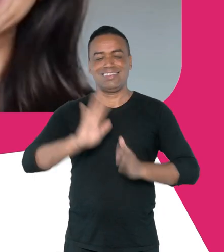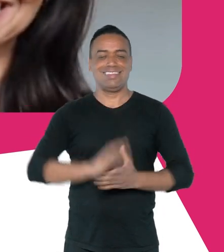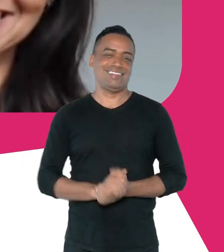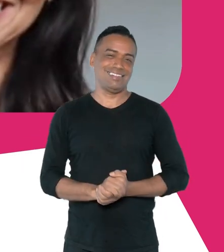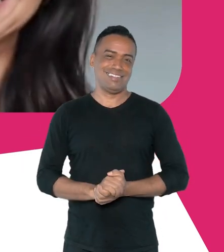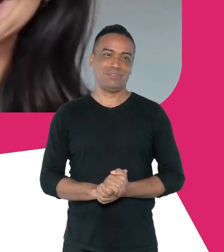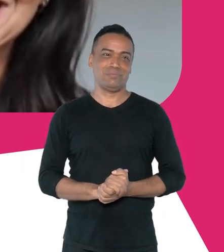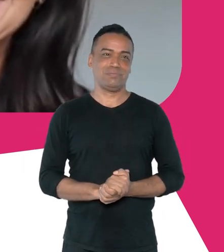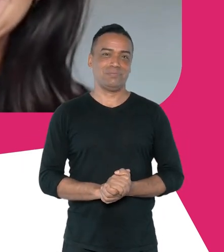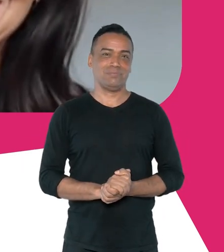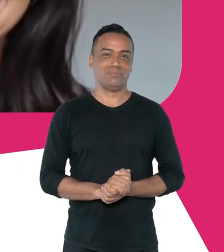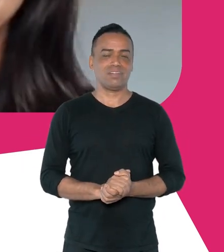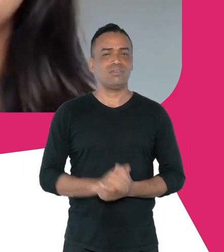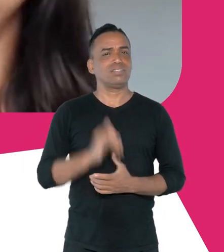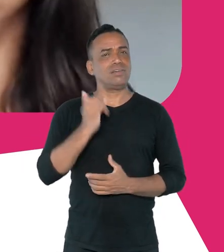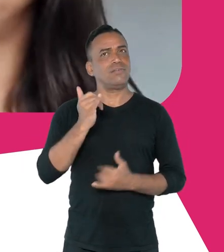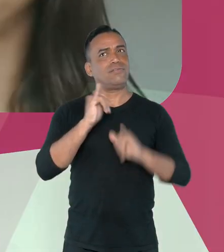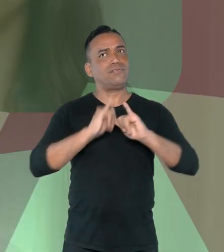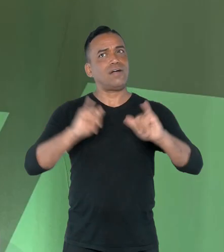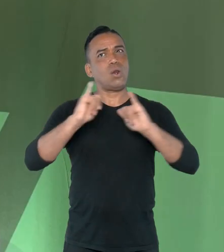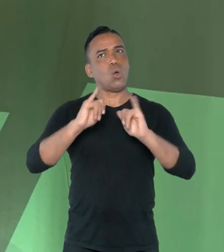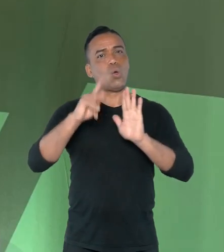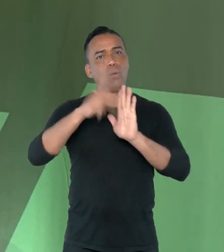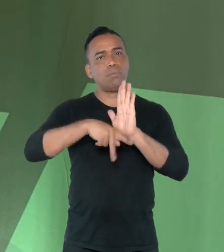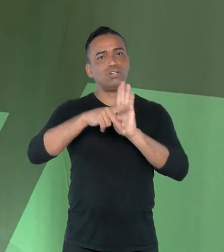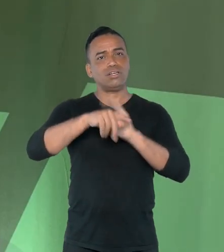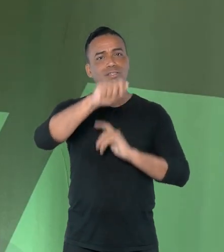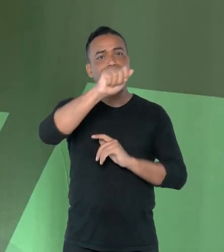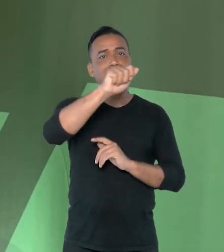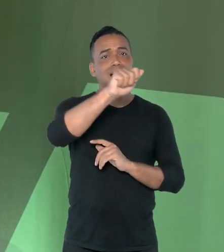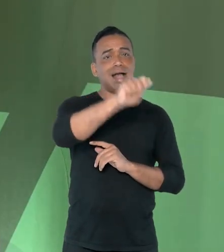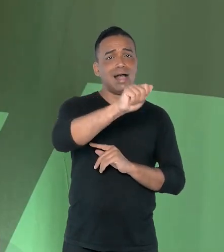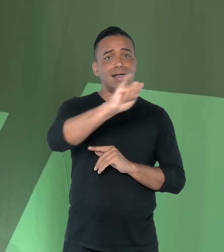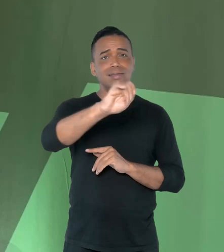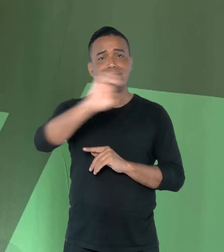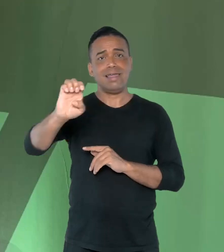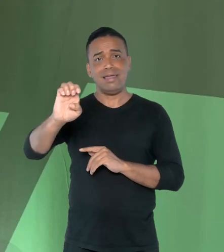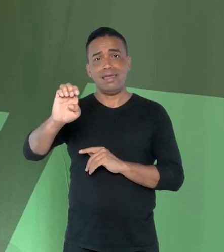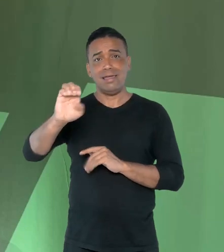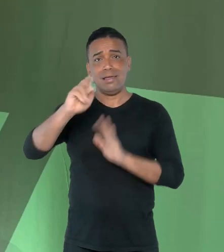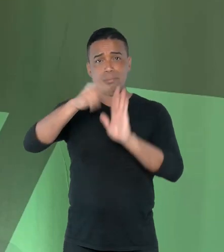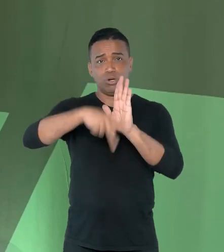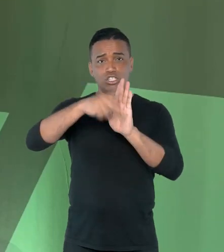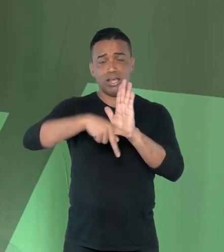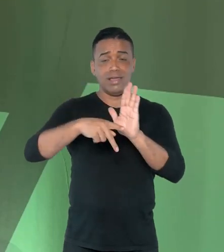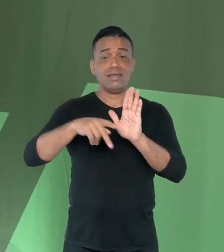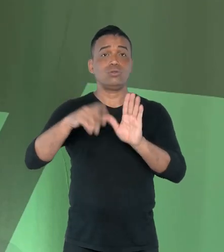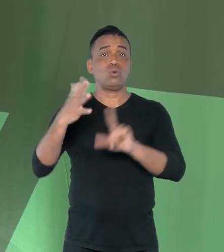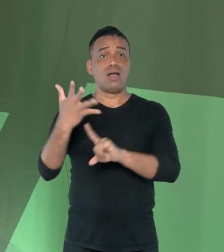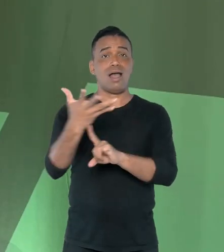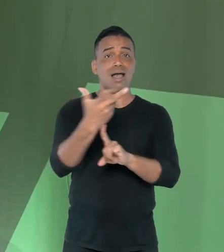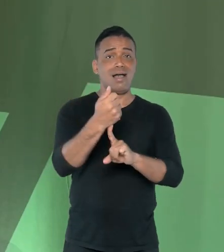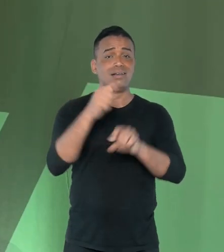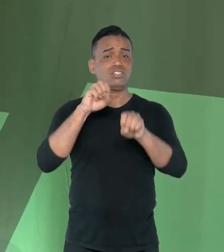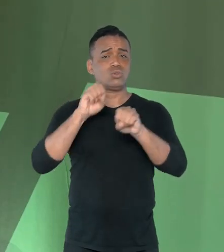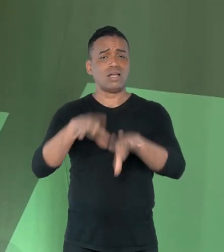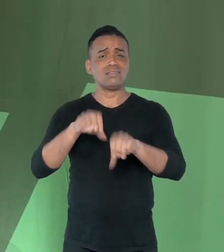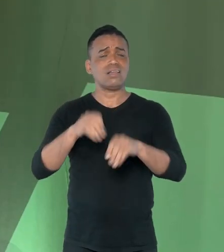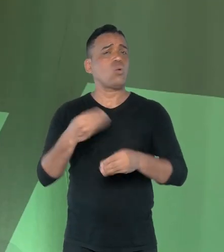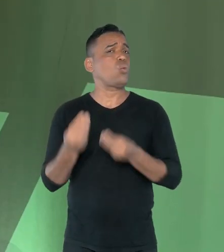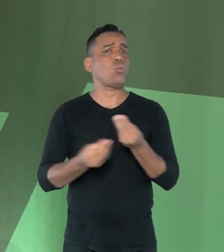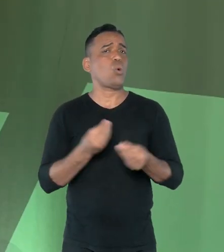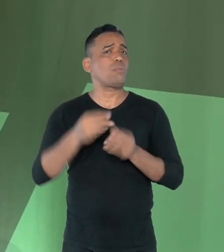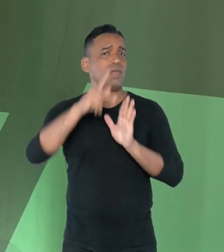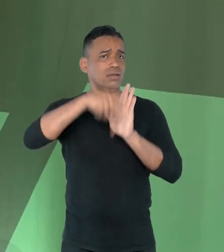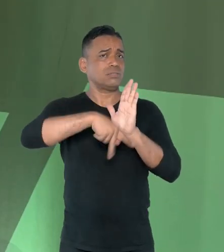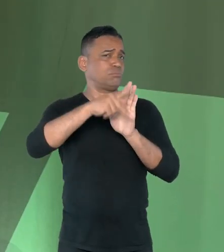Né? Você citou o projeto AIE, né, que você trabalha em Ouro Preto, de arte e educação. Como que é